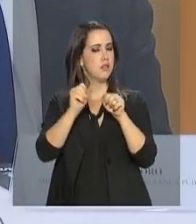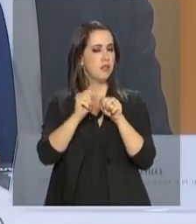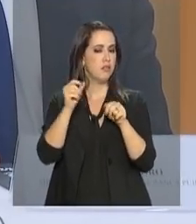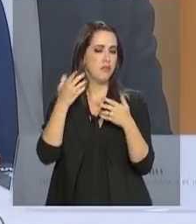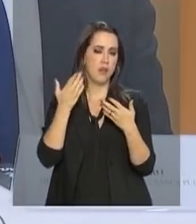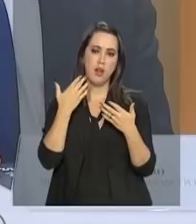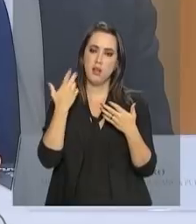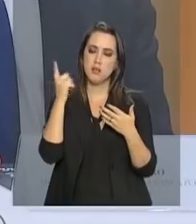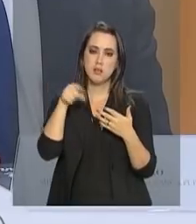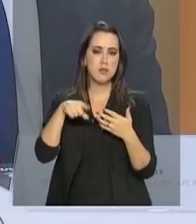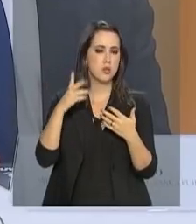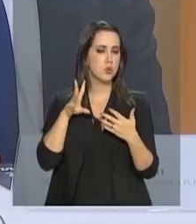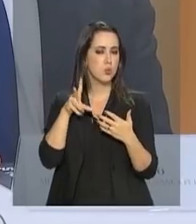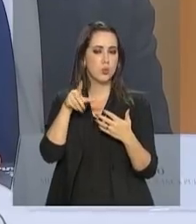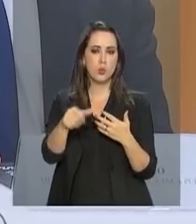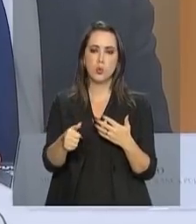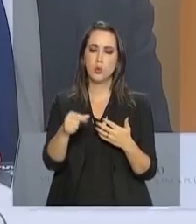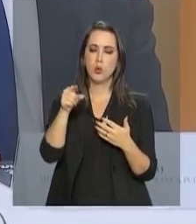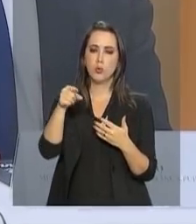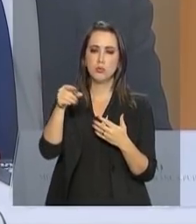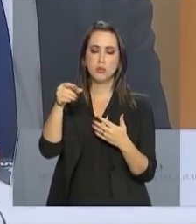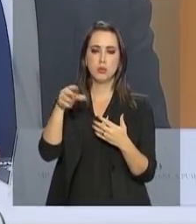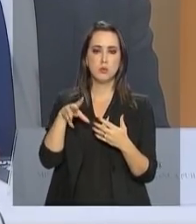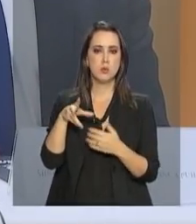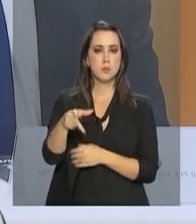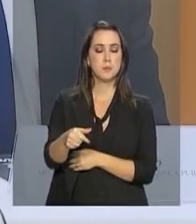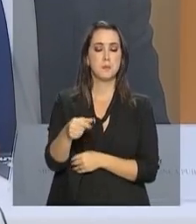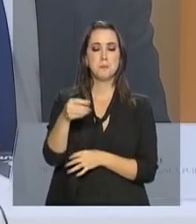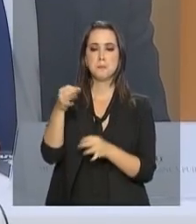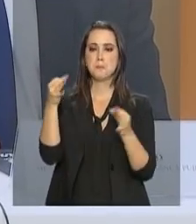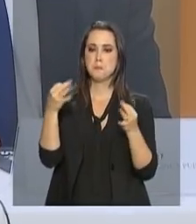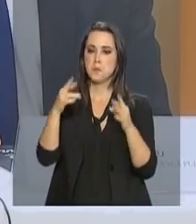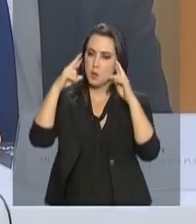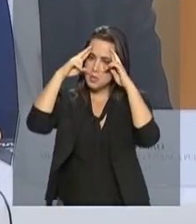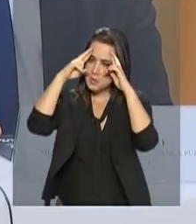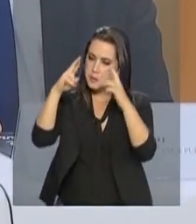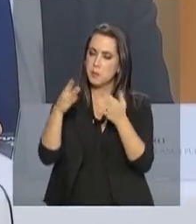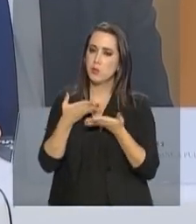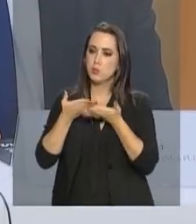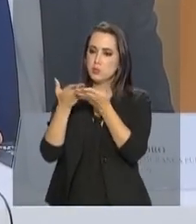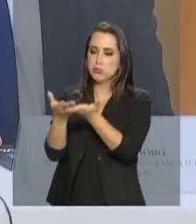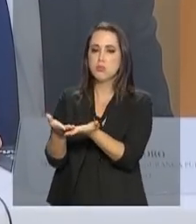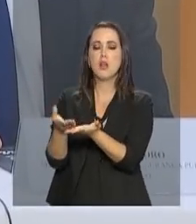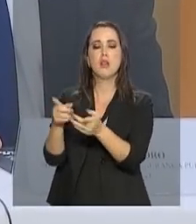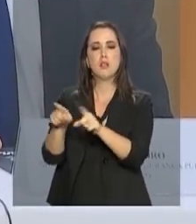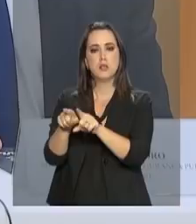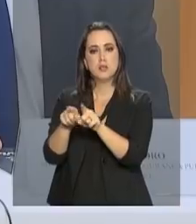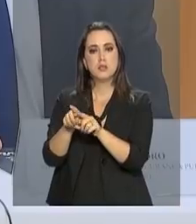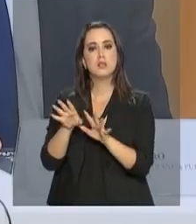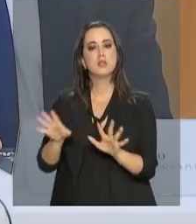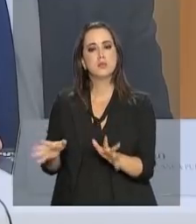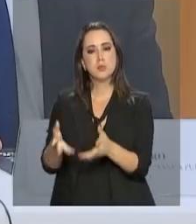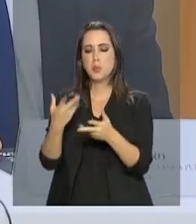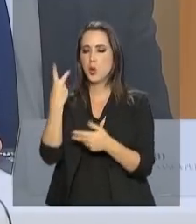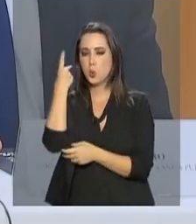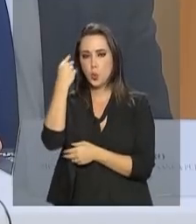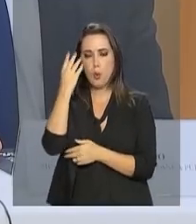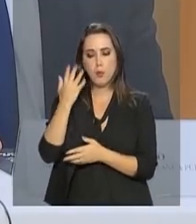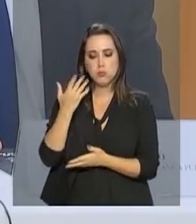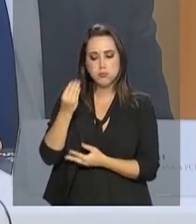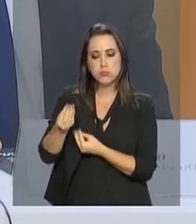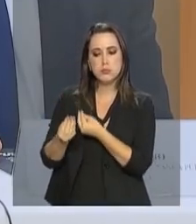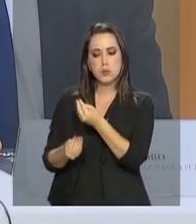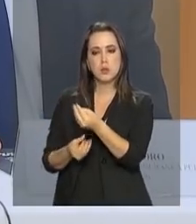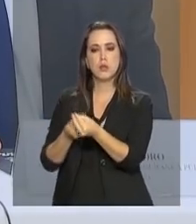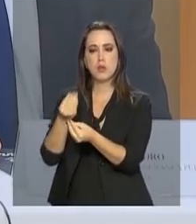maneira extremamente, eu diria assim, respeitosa e também com muita fluidez. Eu já